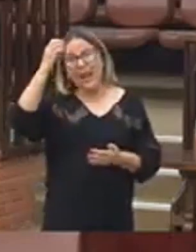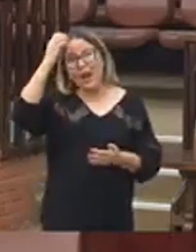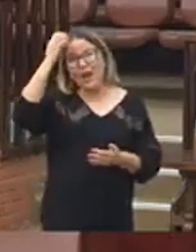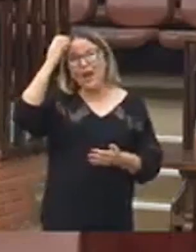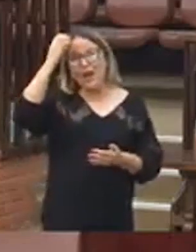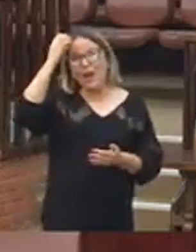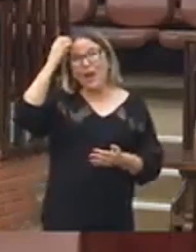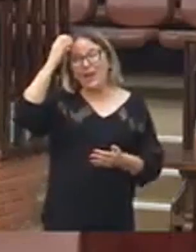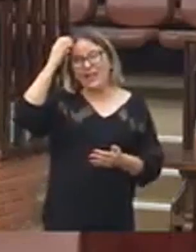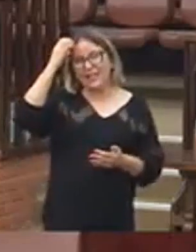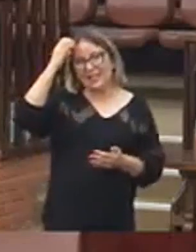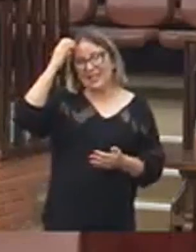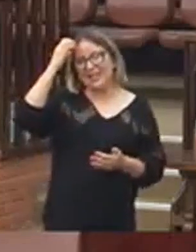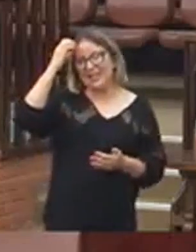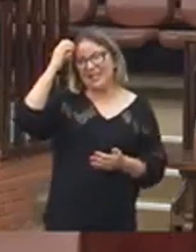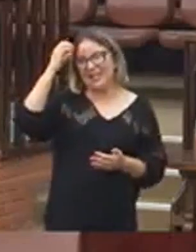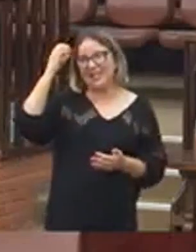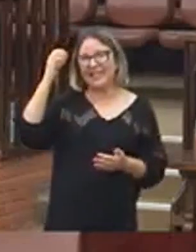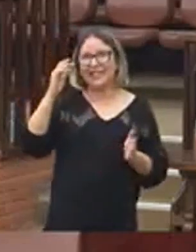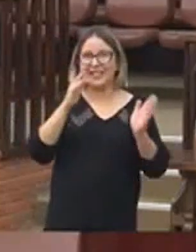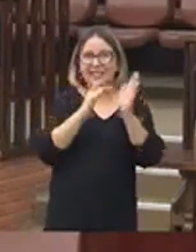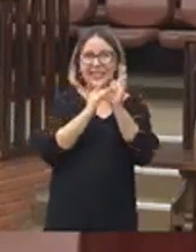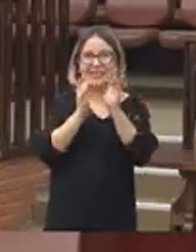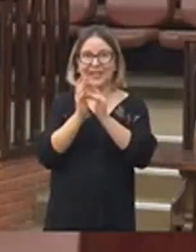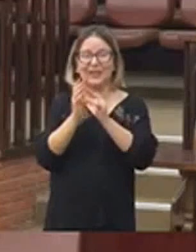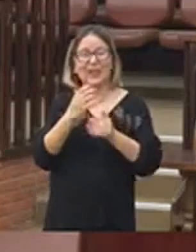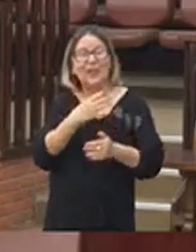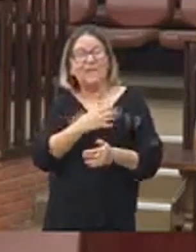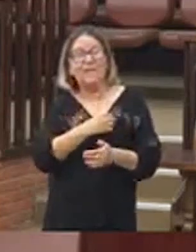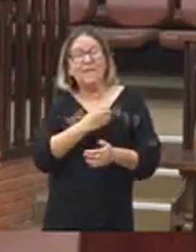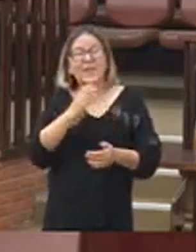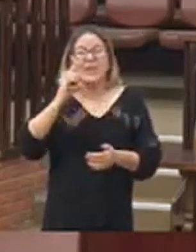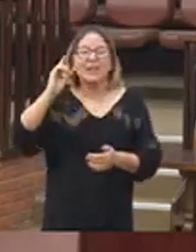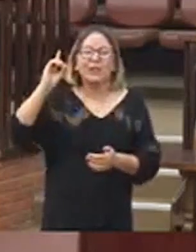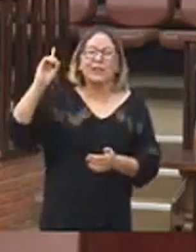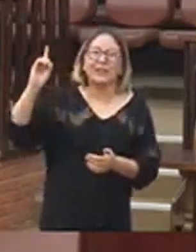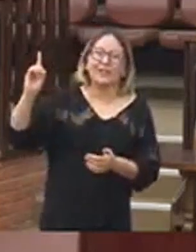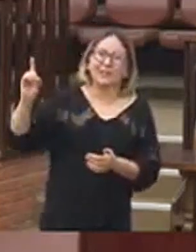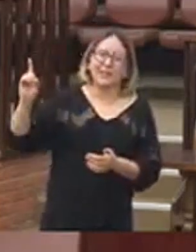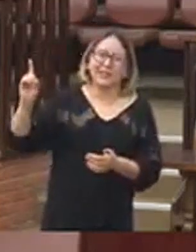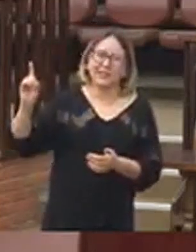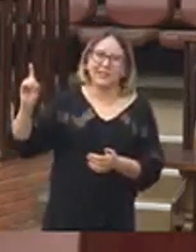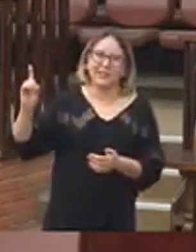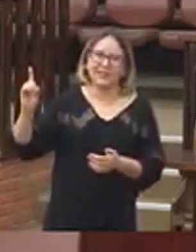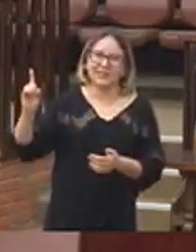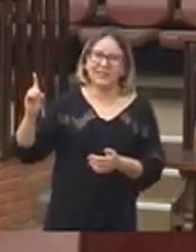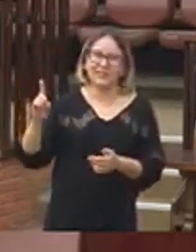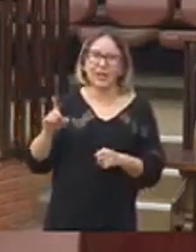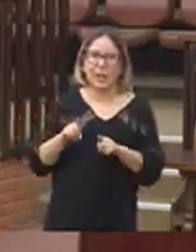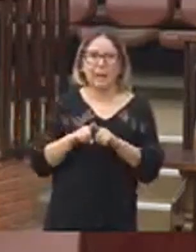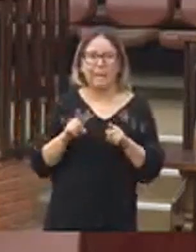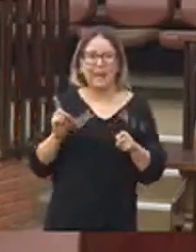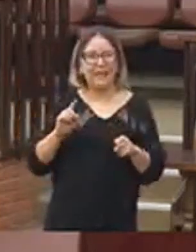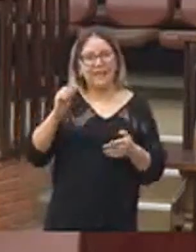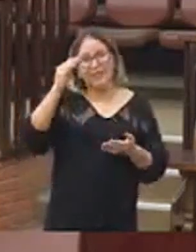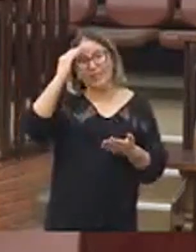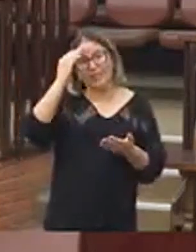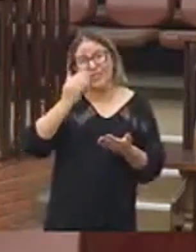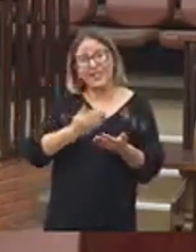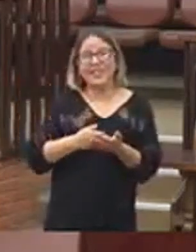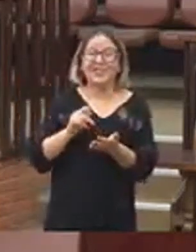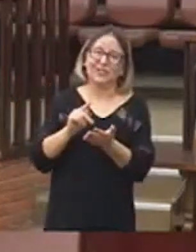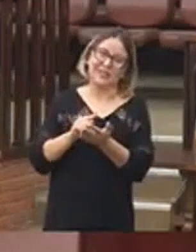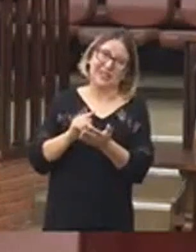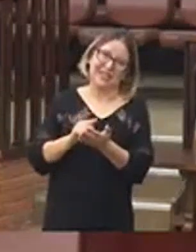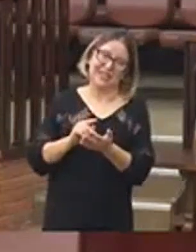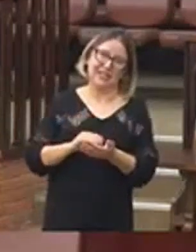ainda que ela dissesse que tinha consciência de que ele era o Filho de Deus, nós vamos verificar que ela não cria nisto, porque quando Jesus